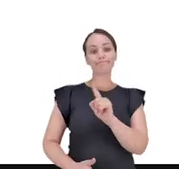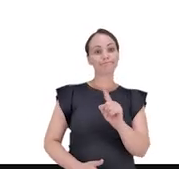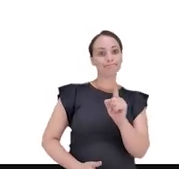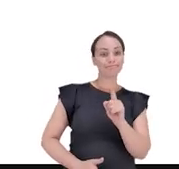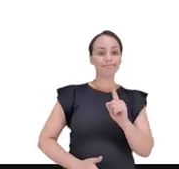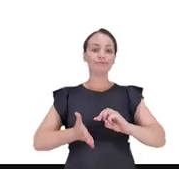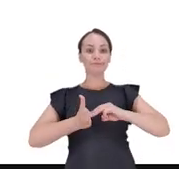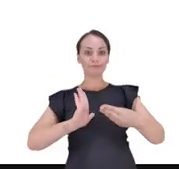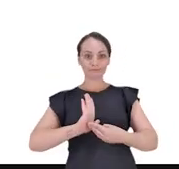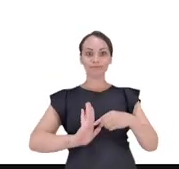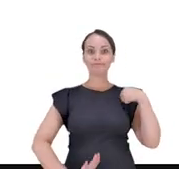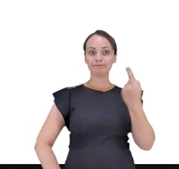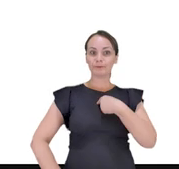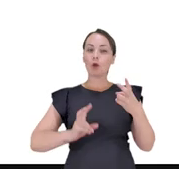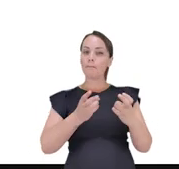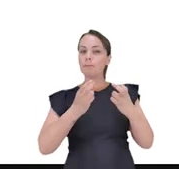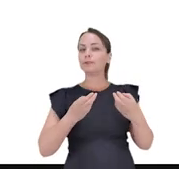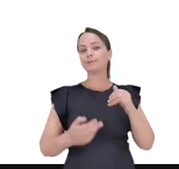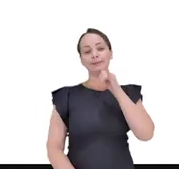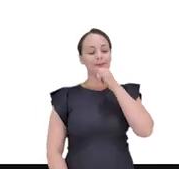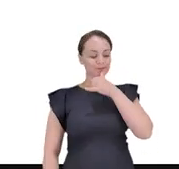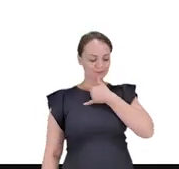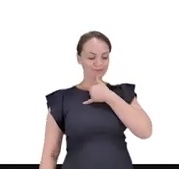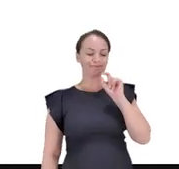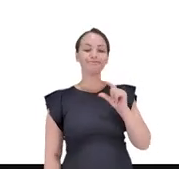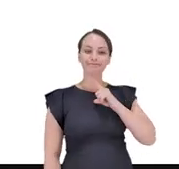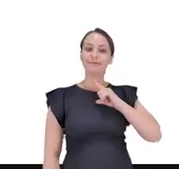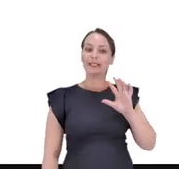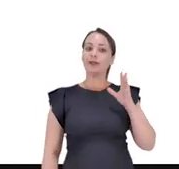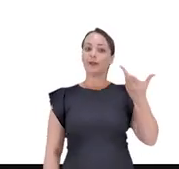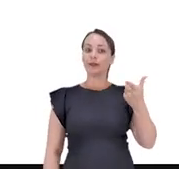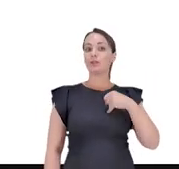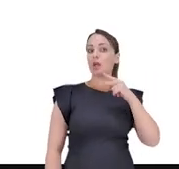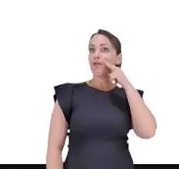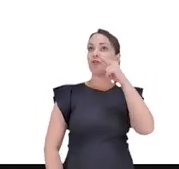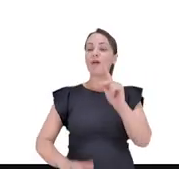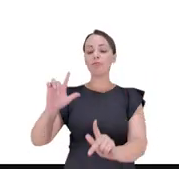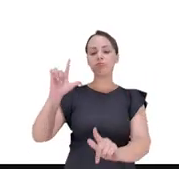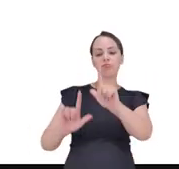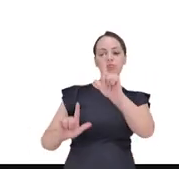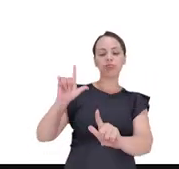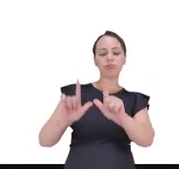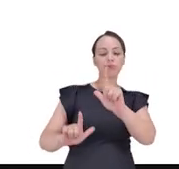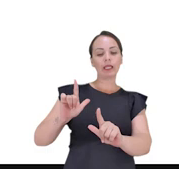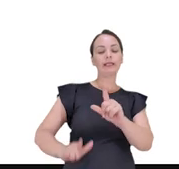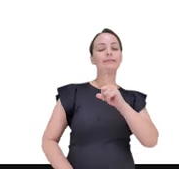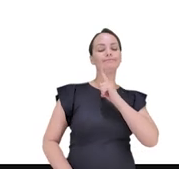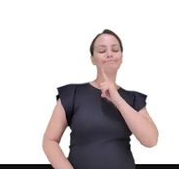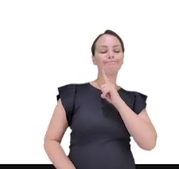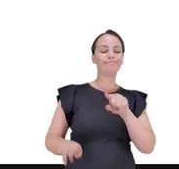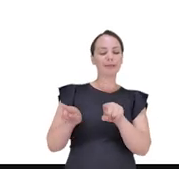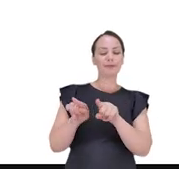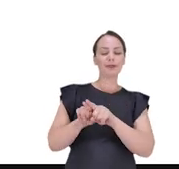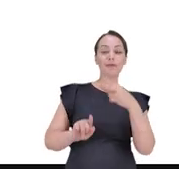o fator que a gente vem observando, infelizmente, tem acontecido, né? A gente vê nas notícias, a gente acaba tendo